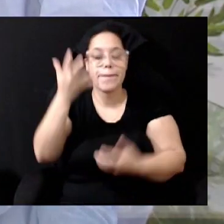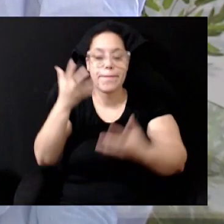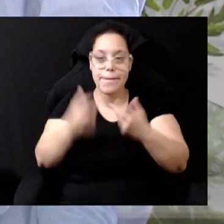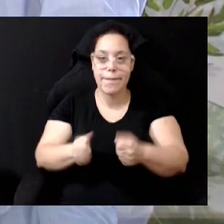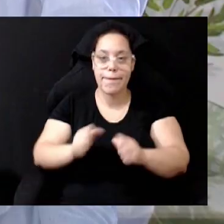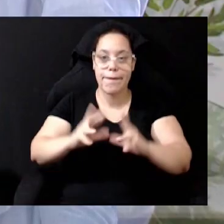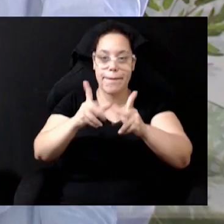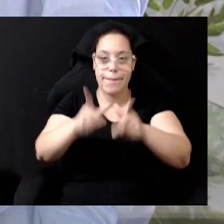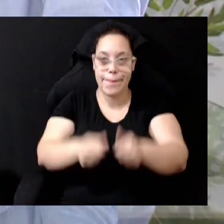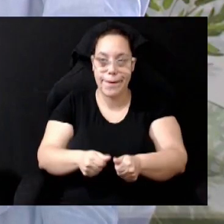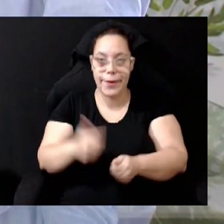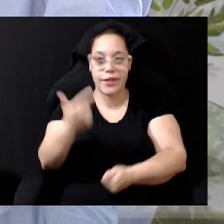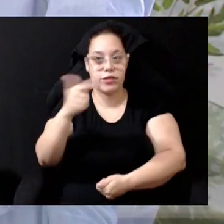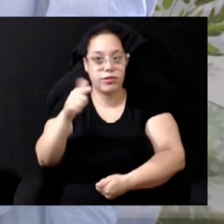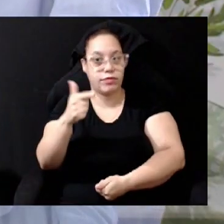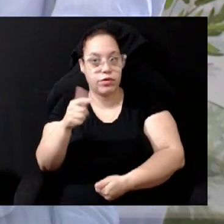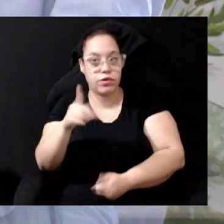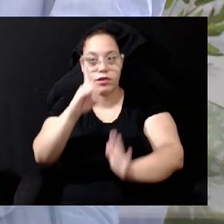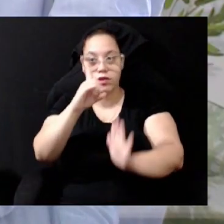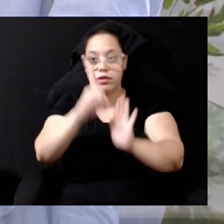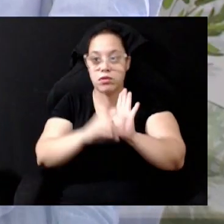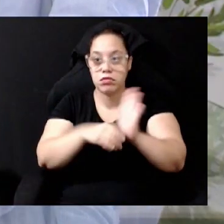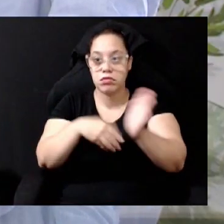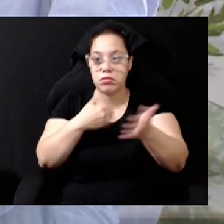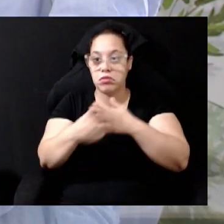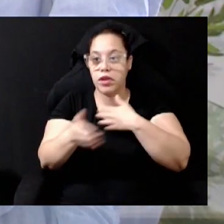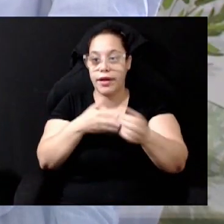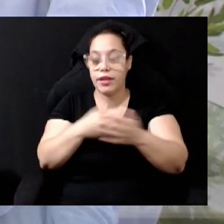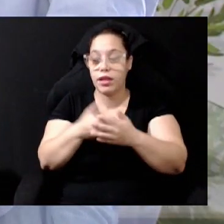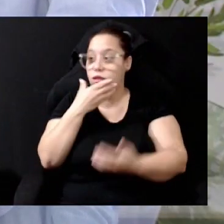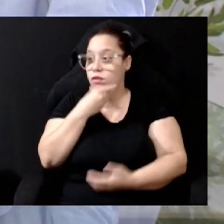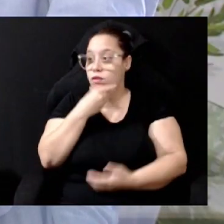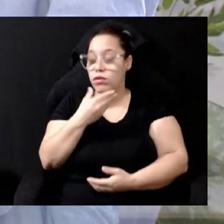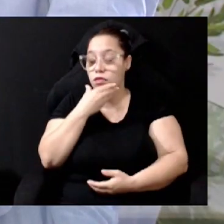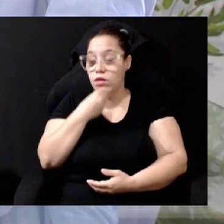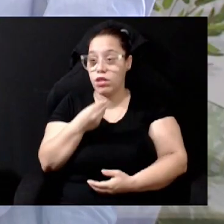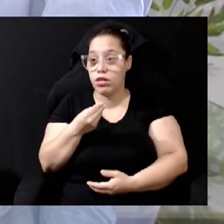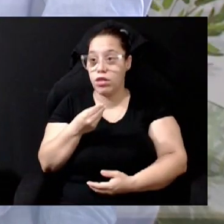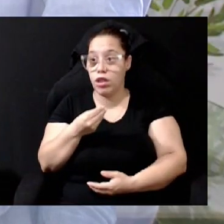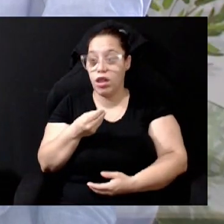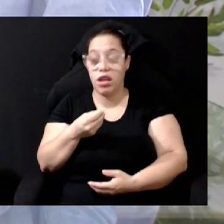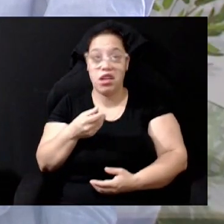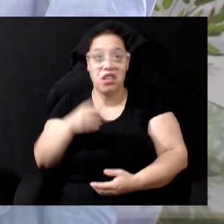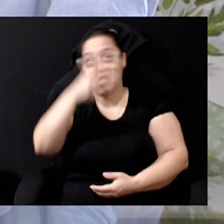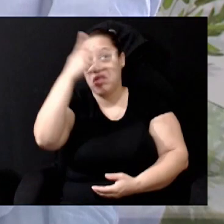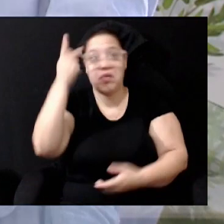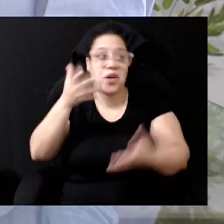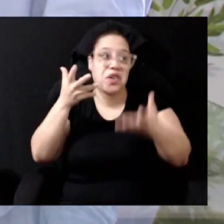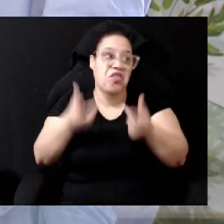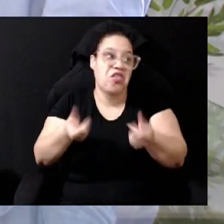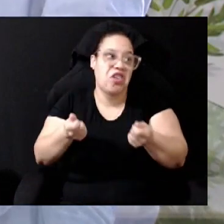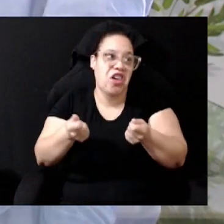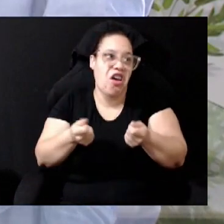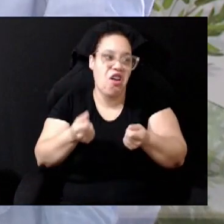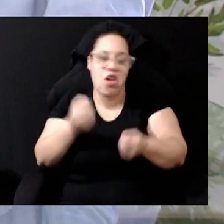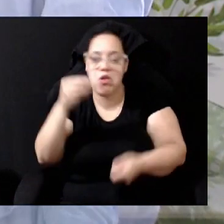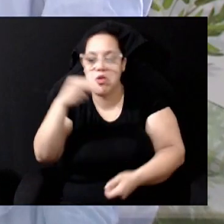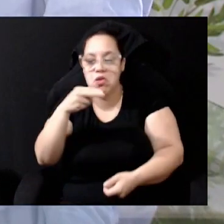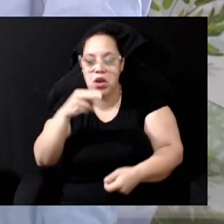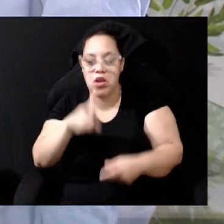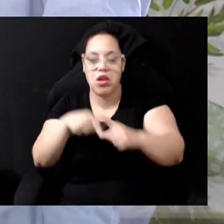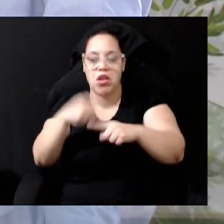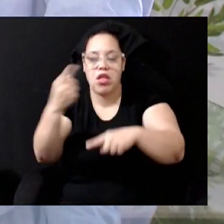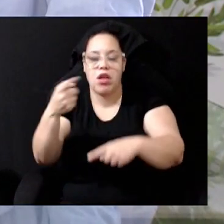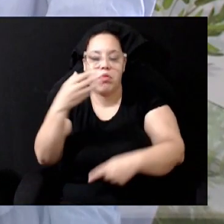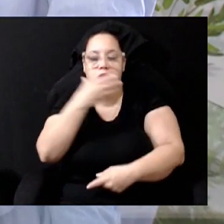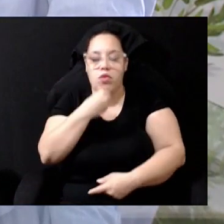não tem mais direito a receber nada em dezembro, porque tem gente que recebe e acha que tem direito a mais uma segunda parcela, que seria aí um 14º, o que não